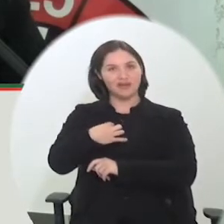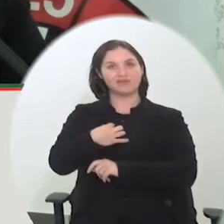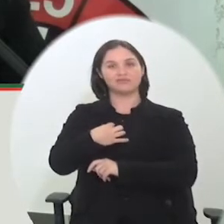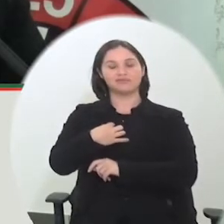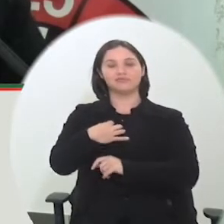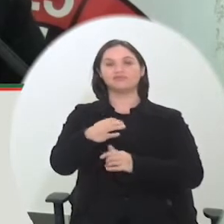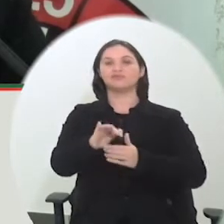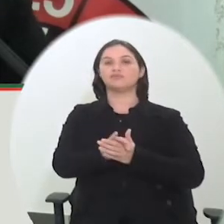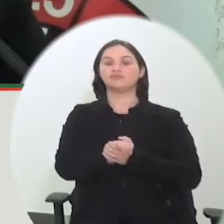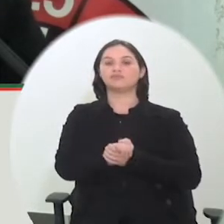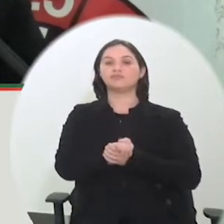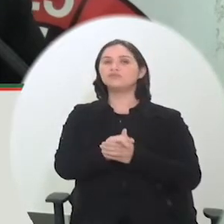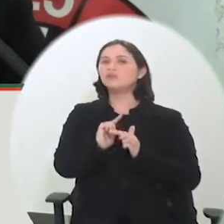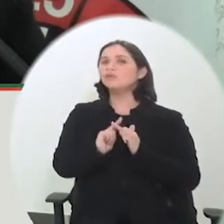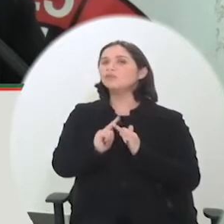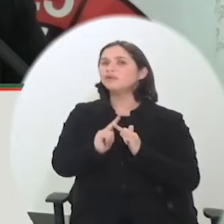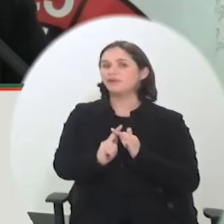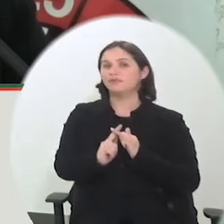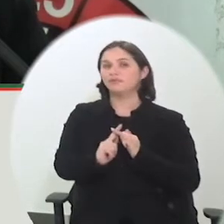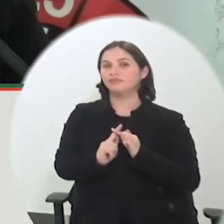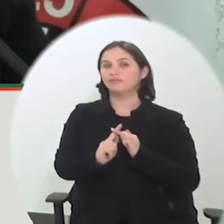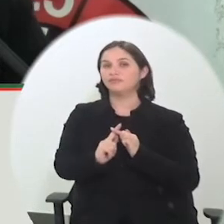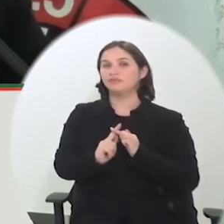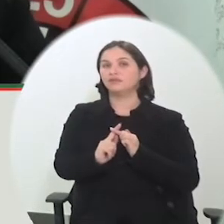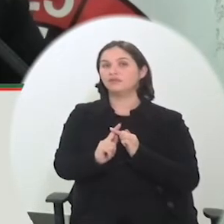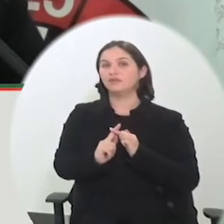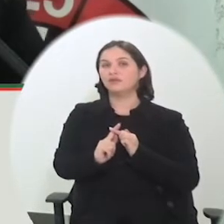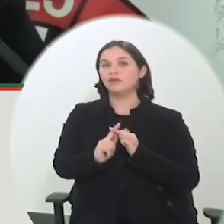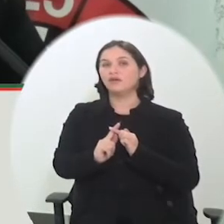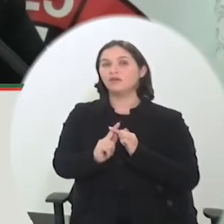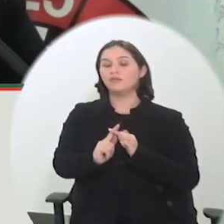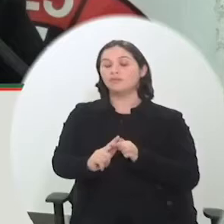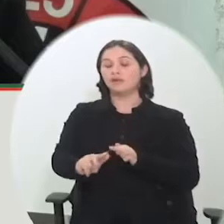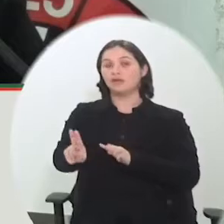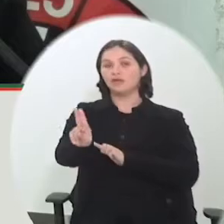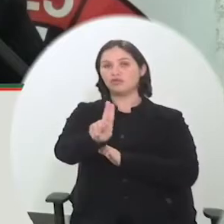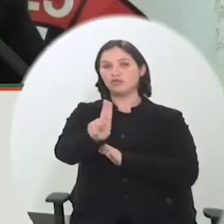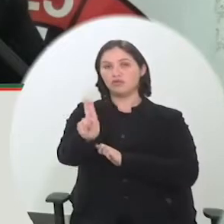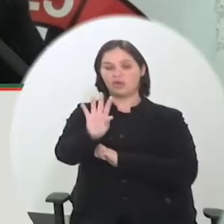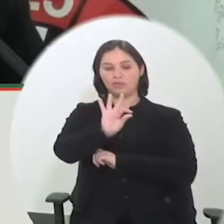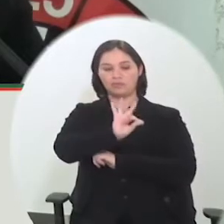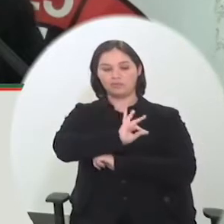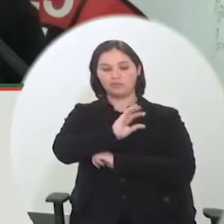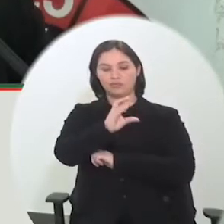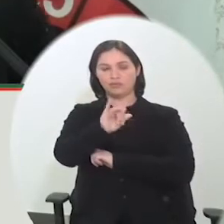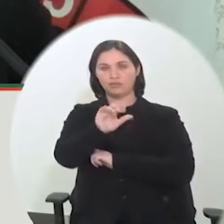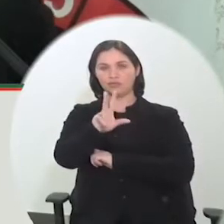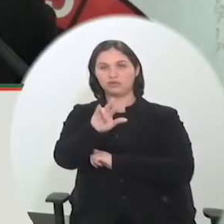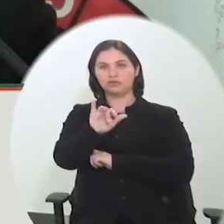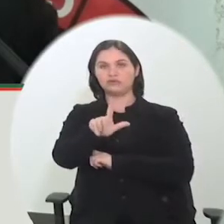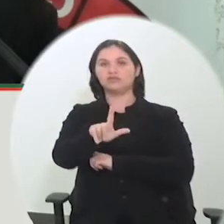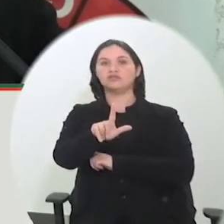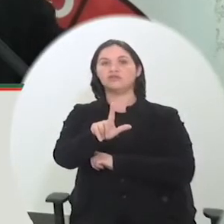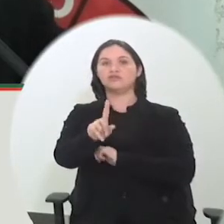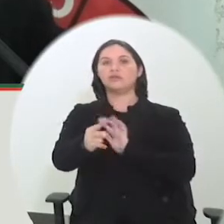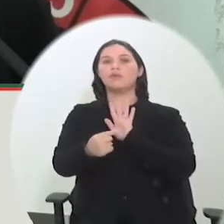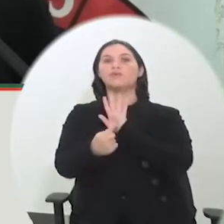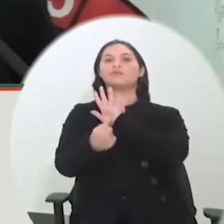Civil, que leva o nome estampado Polícia Civil em todas as ações voluntárias que é feito na nossa